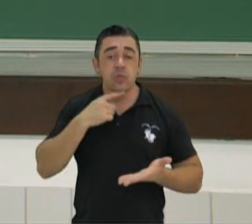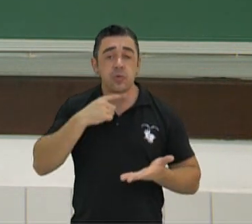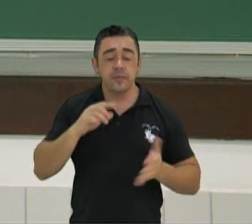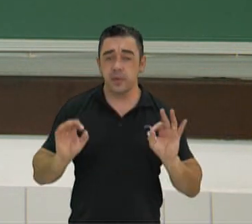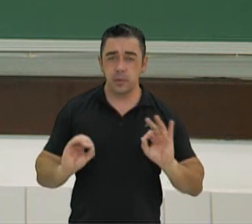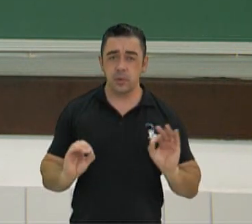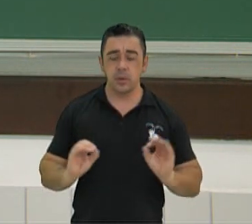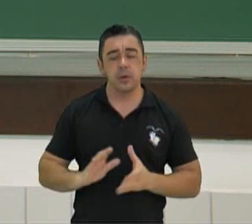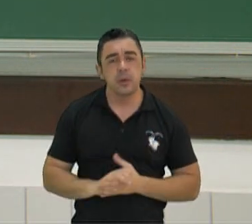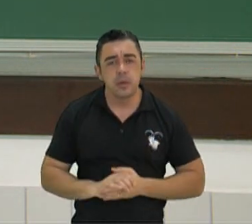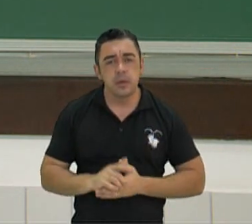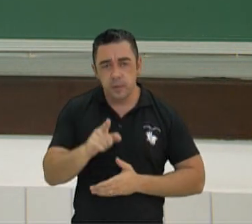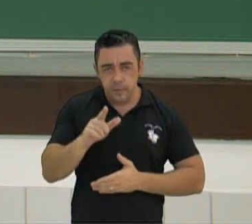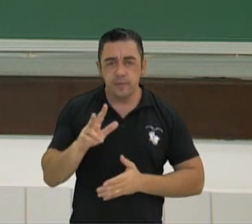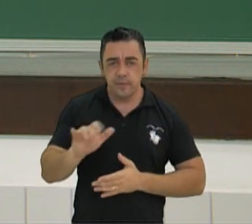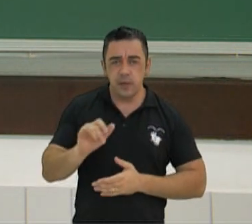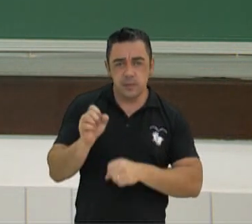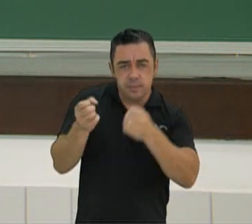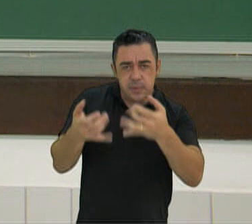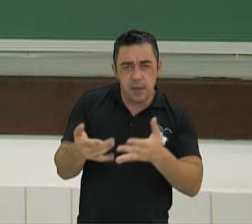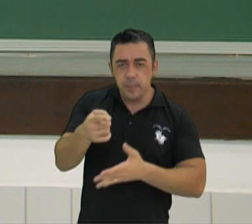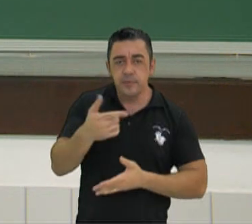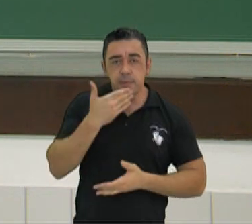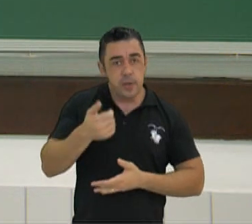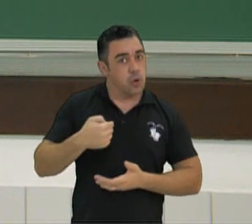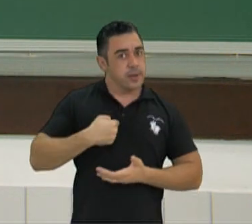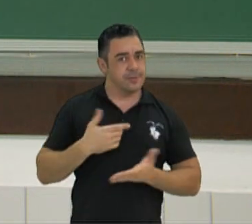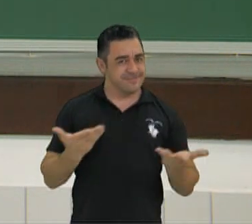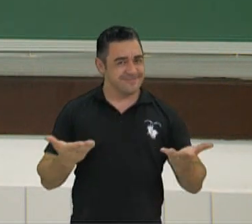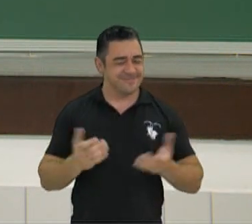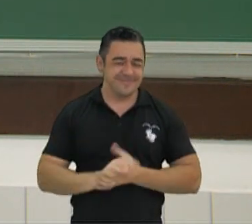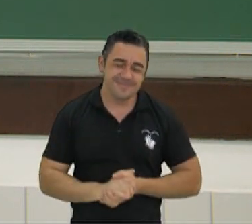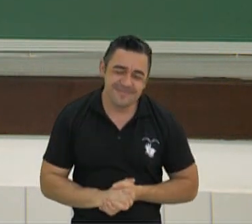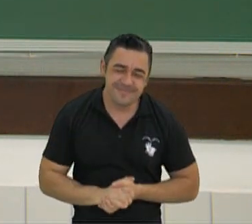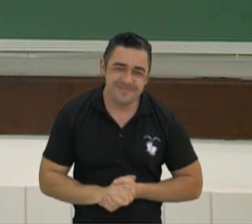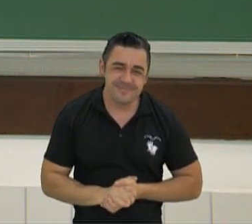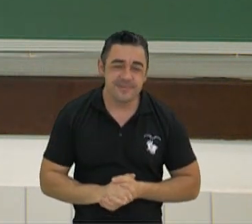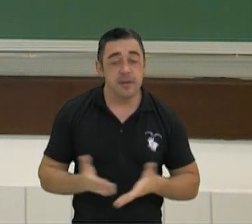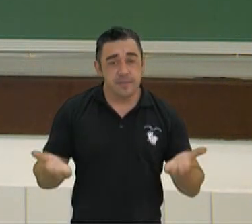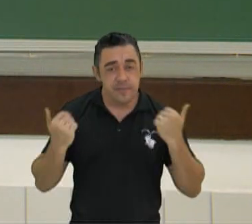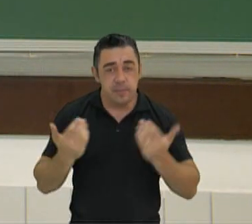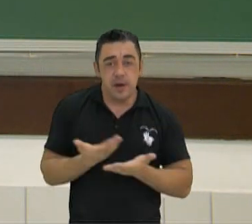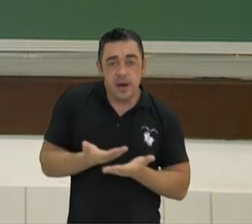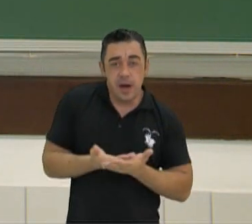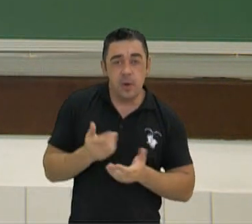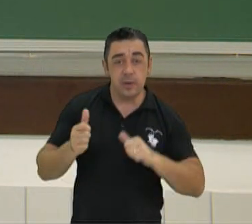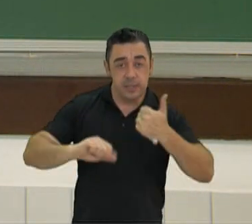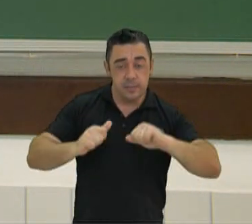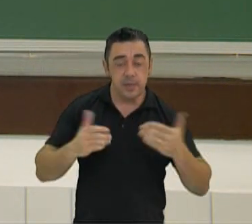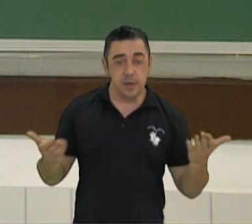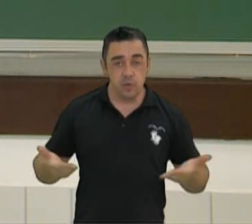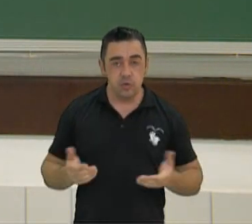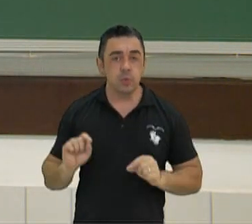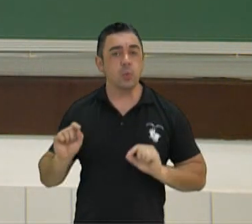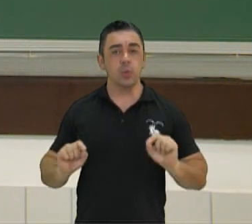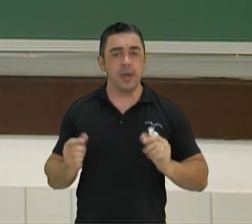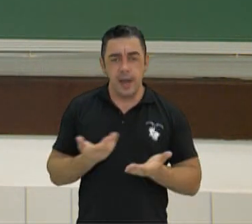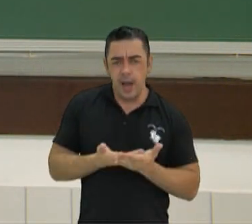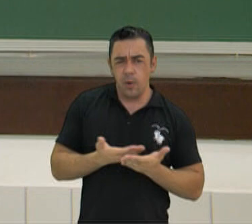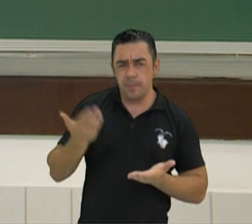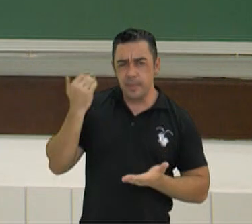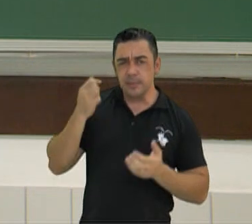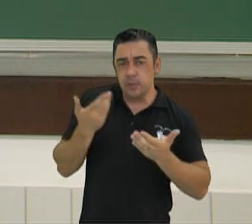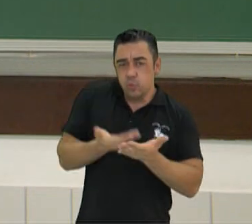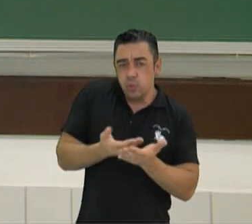sejam esclarecidas e ele vai explicar para você melhor do que eu. Certo? Então vamos lá. Para mais uma aula de Química, na aula passada